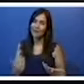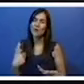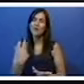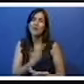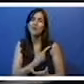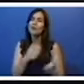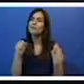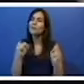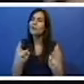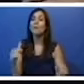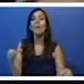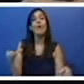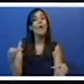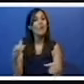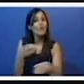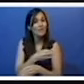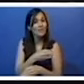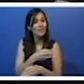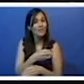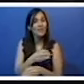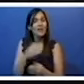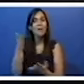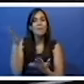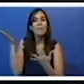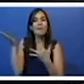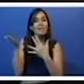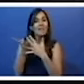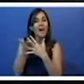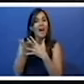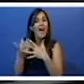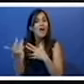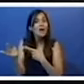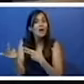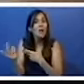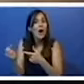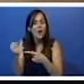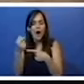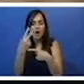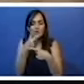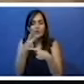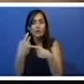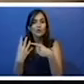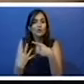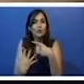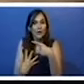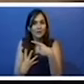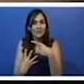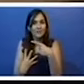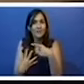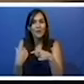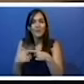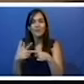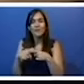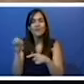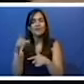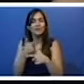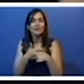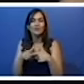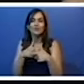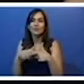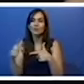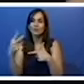podemos concluir que metade é gol 2 quartos eu dividido por 2 e peguei uma